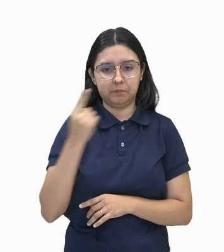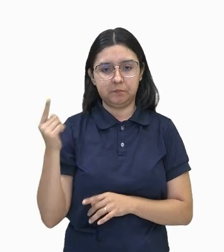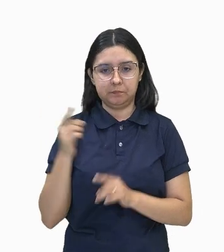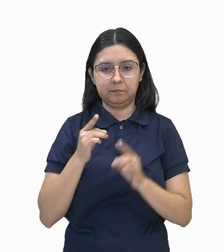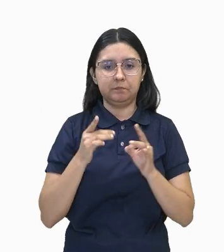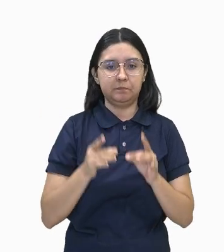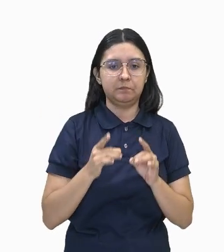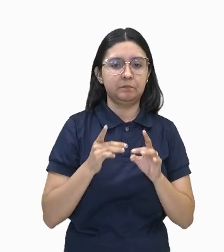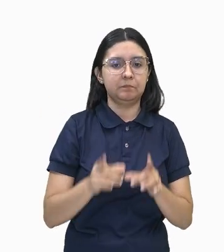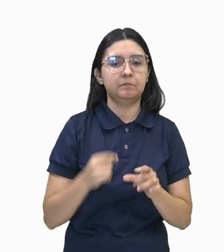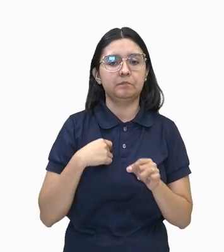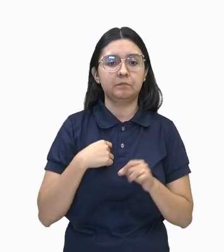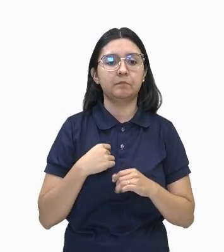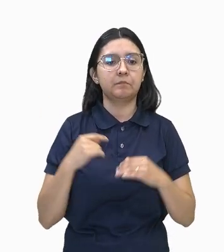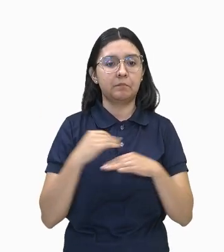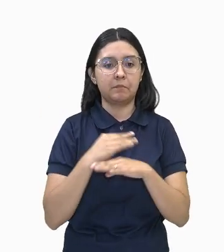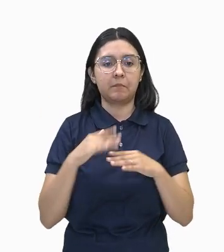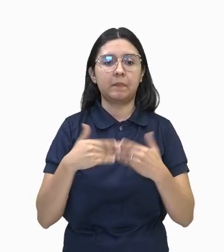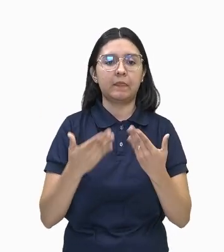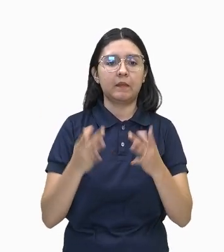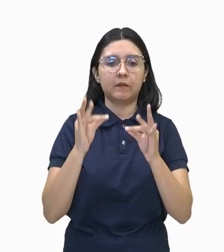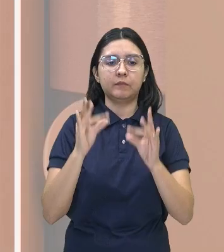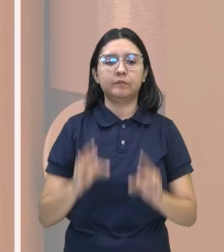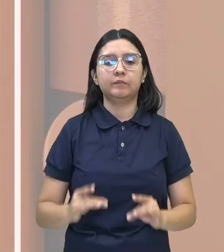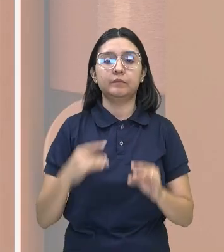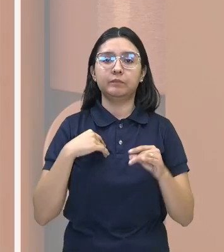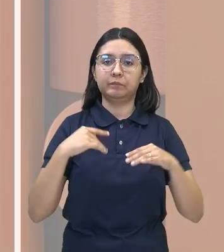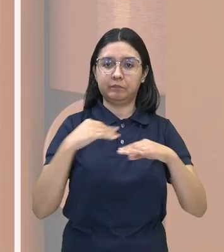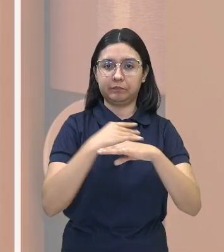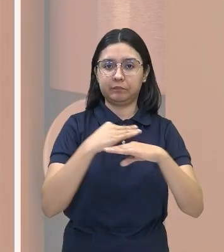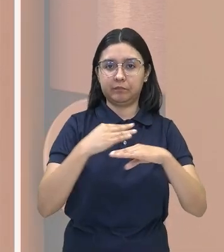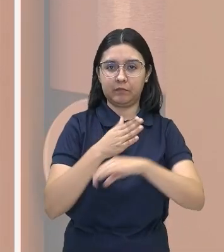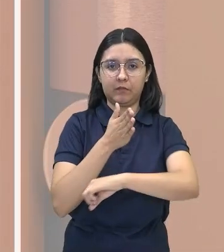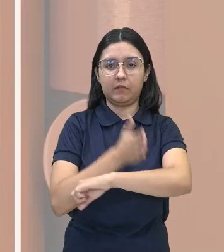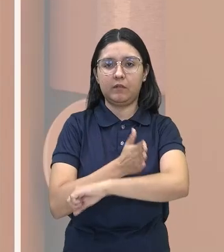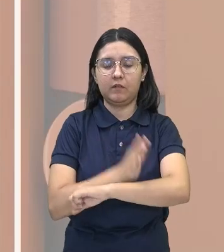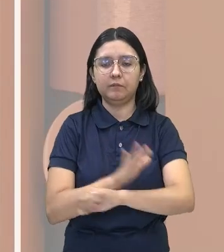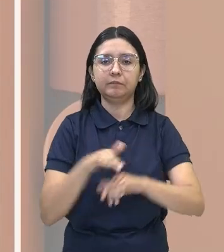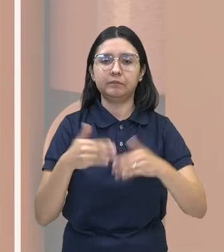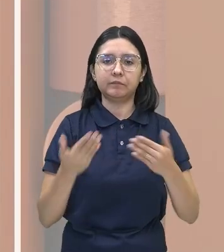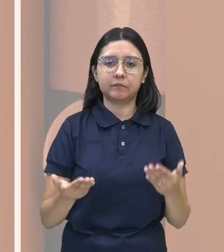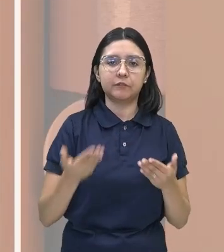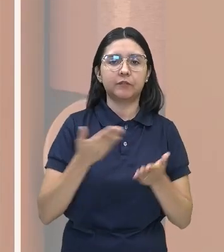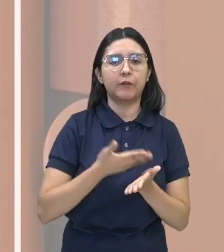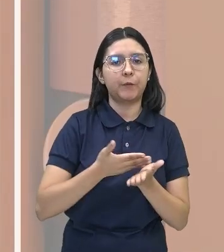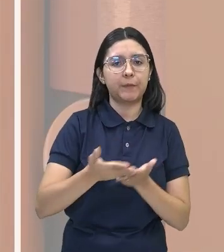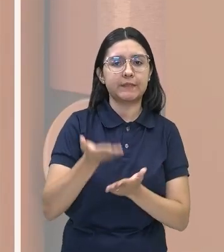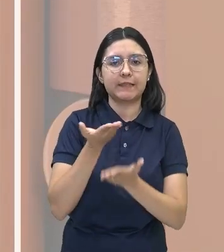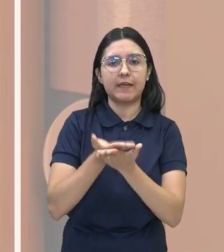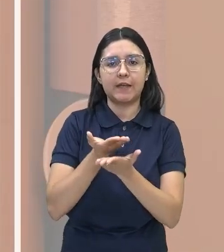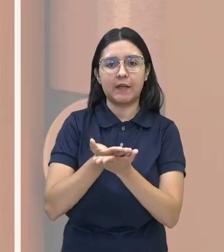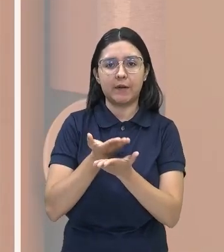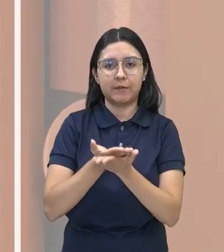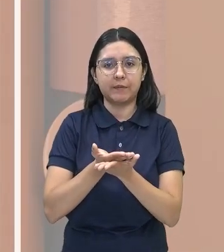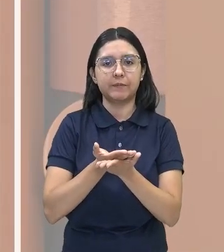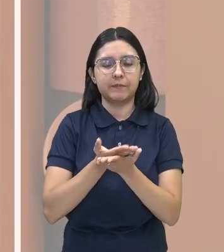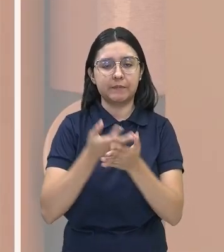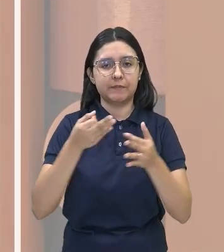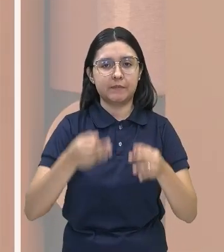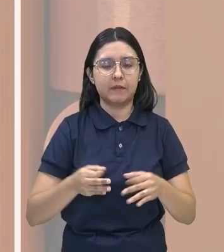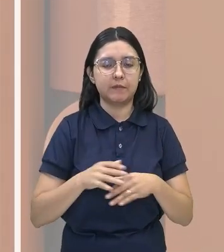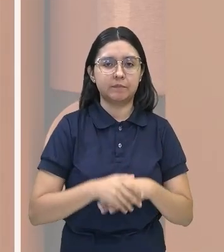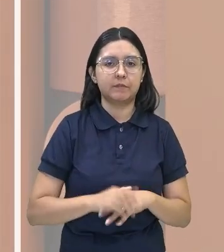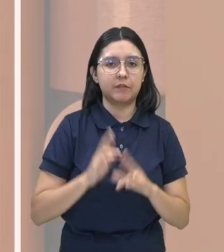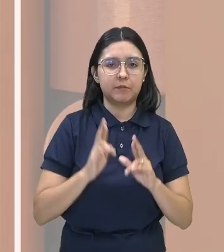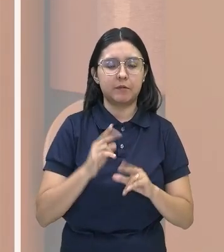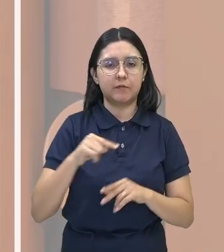urbano. Detalhamento às cidades medievais. Então a gente vai, enfim, para a nossa aula Projetei. Espero que vocês,